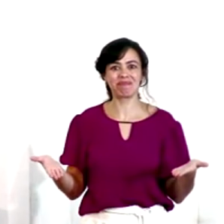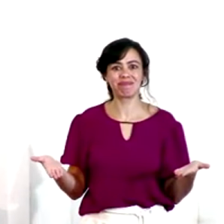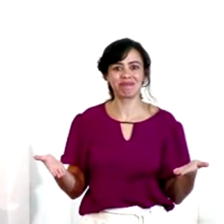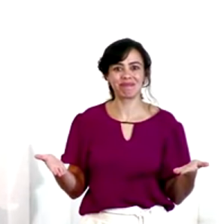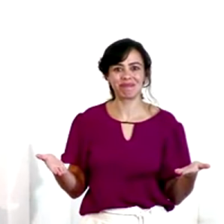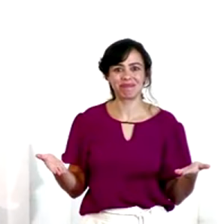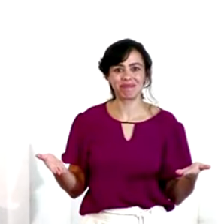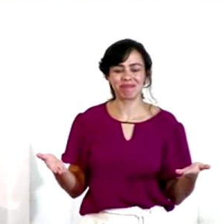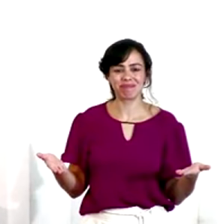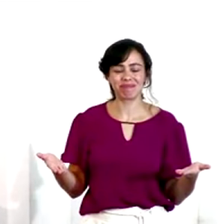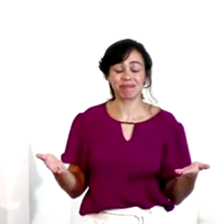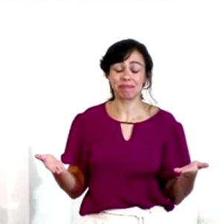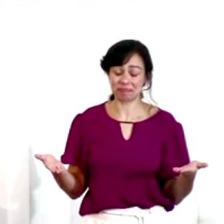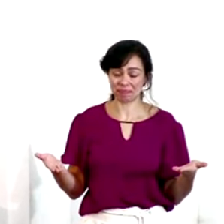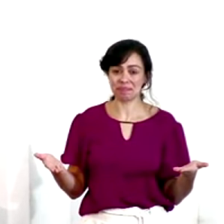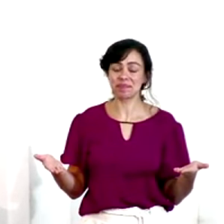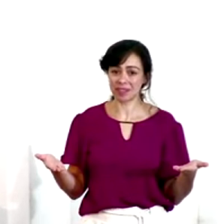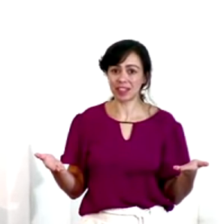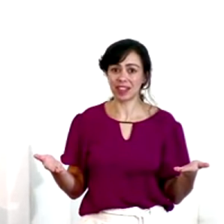Andemos.